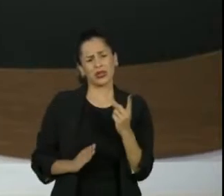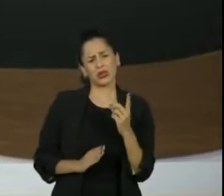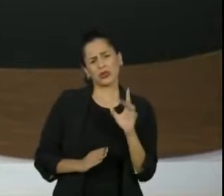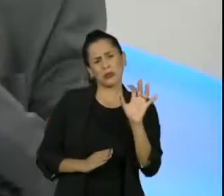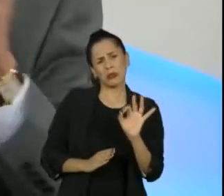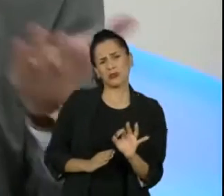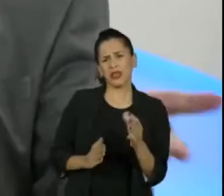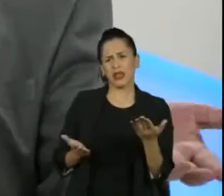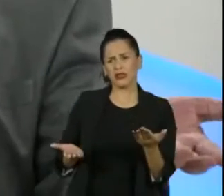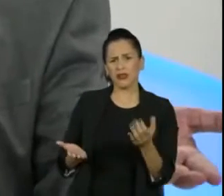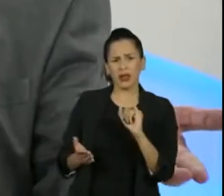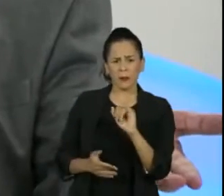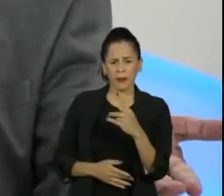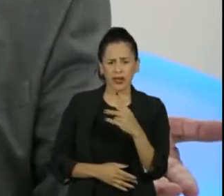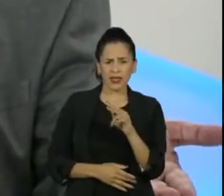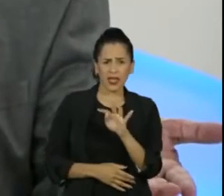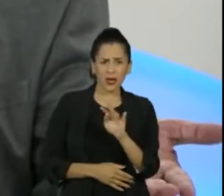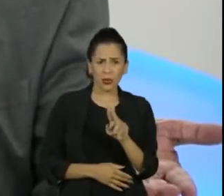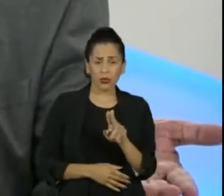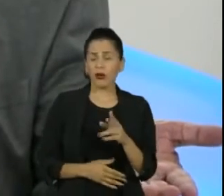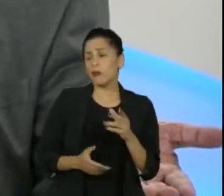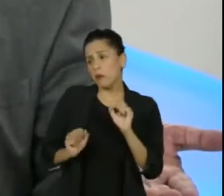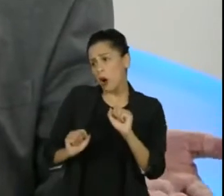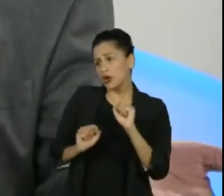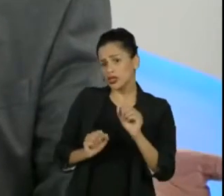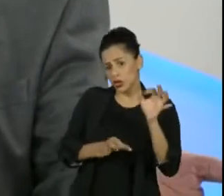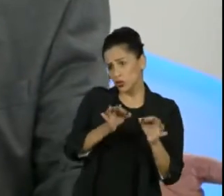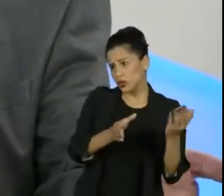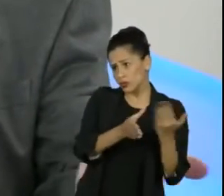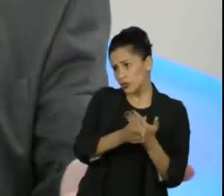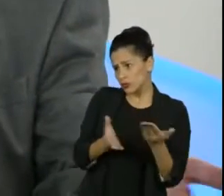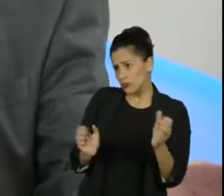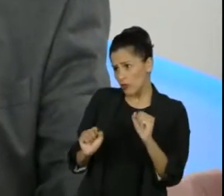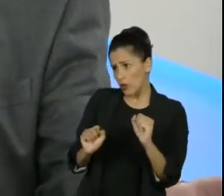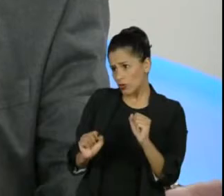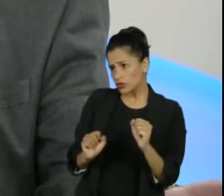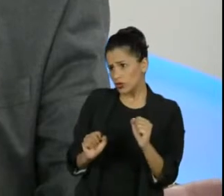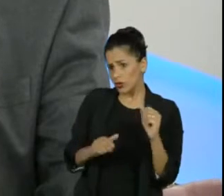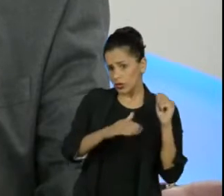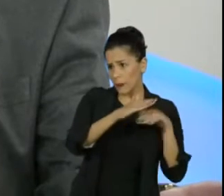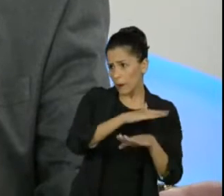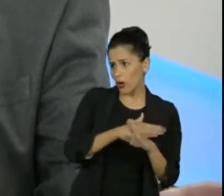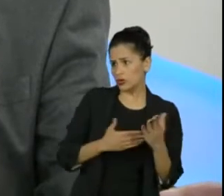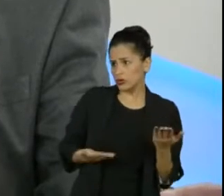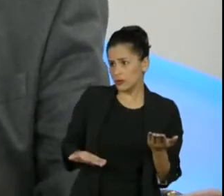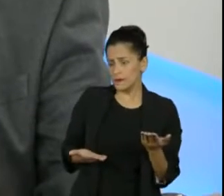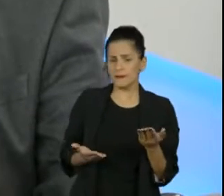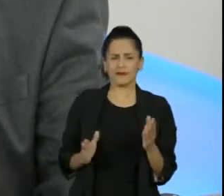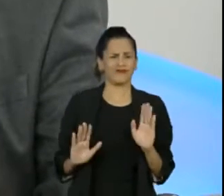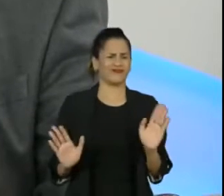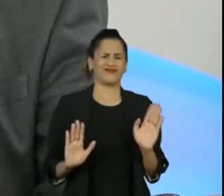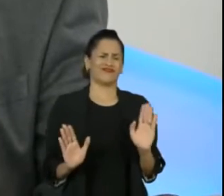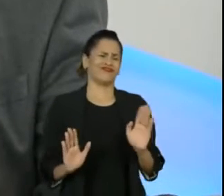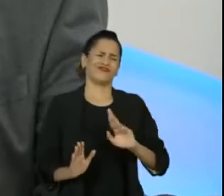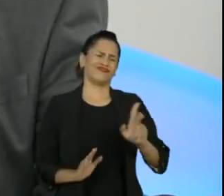por exemplo? Bom, isso é demagogia, né? O que eles vão fazer com o dinheiro que eles não podem usar em